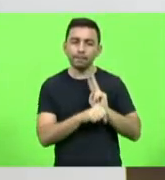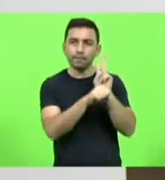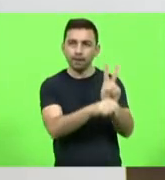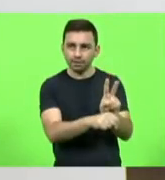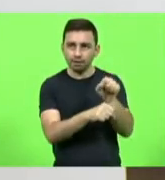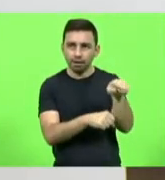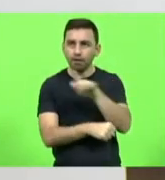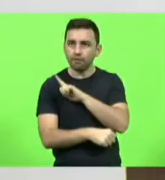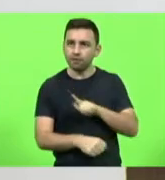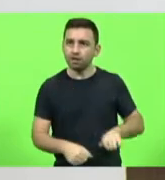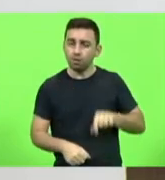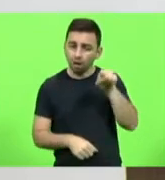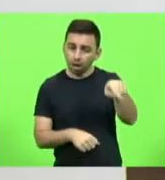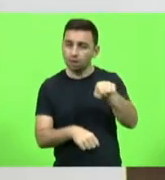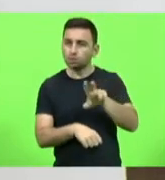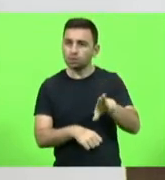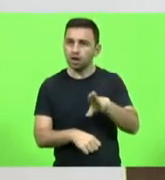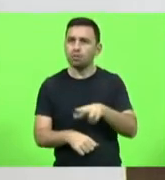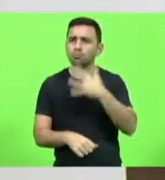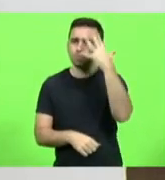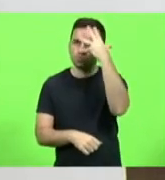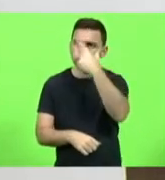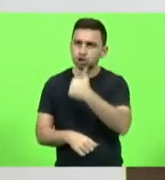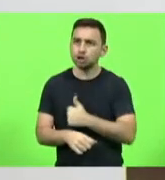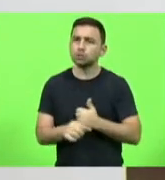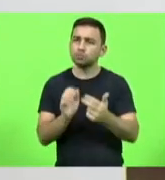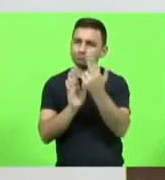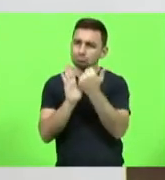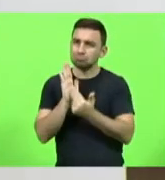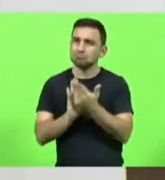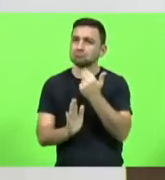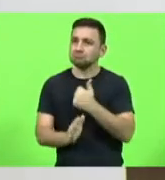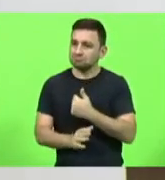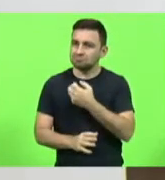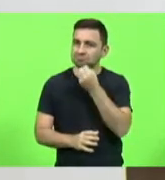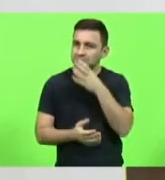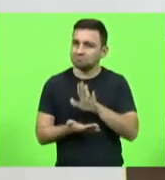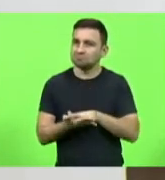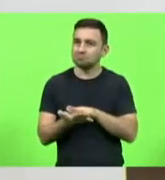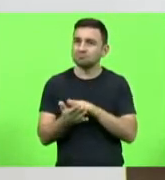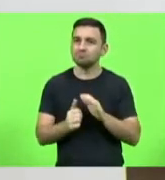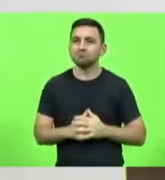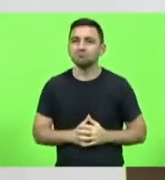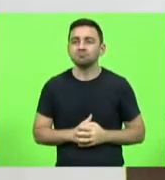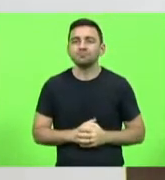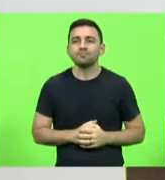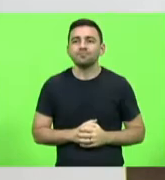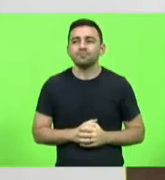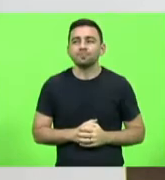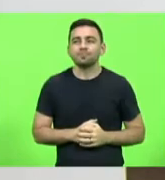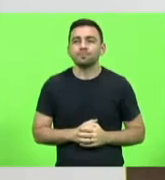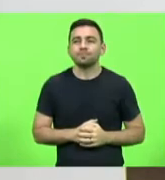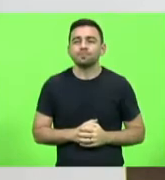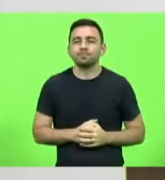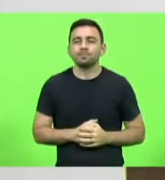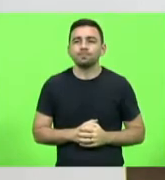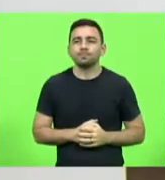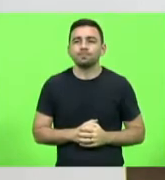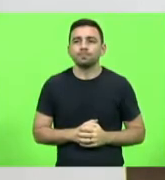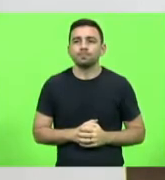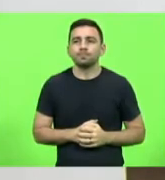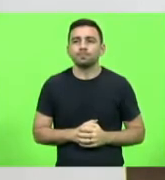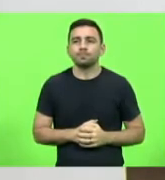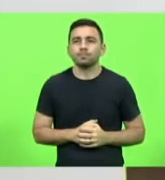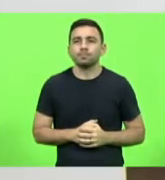né, e ele pode usar. Ficou muito bonita a arte, ficou bacana, ficou legal. E para também, até